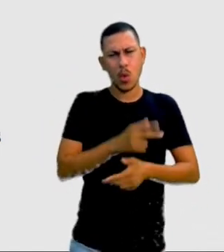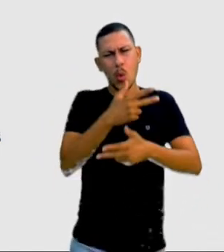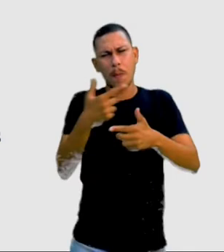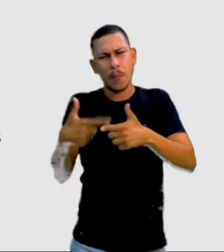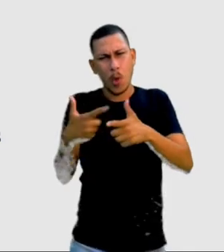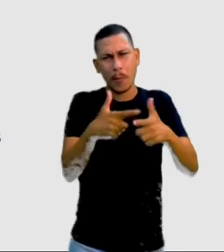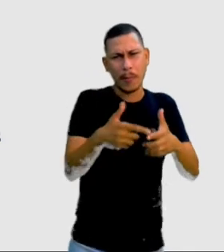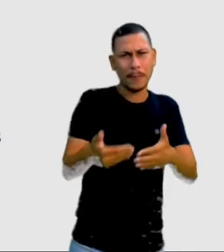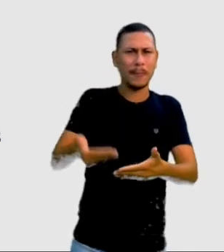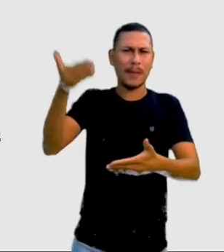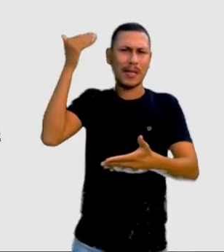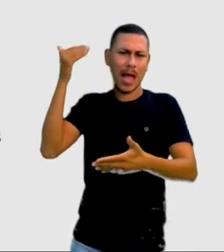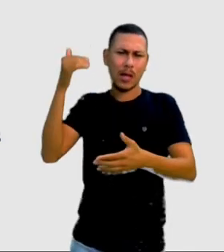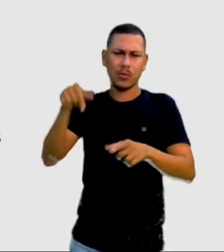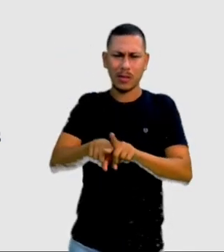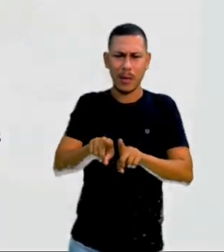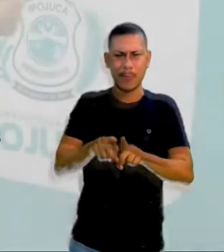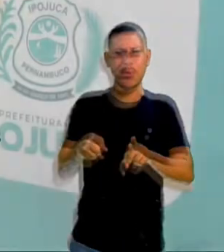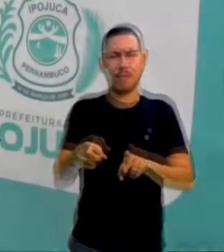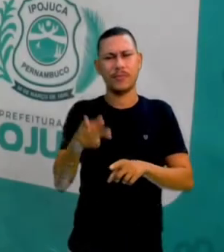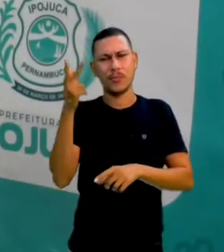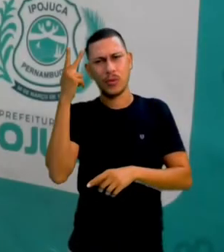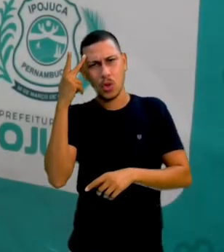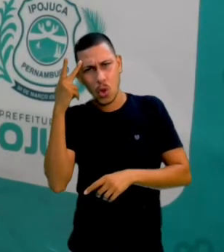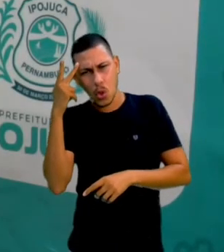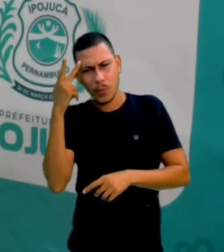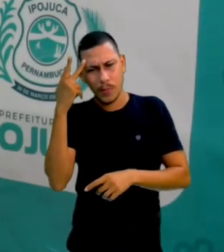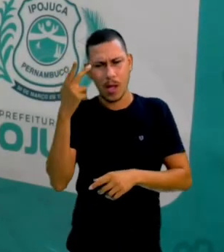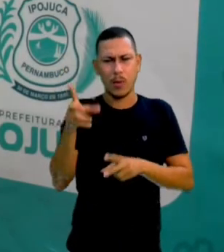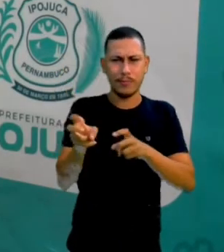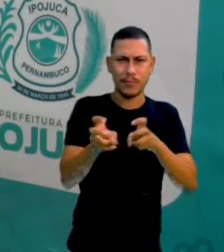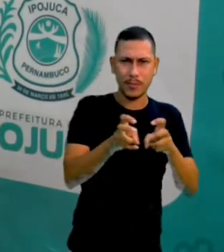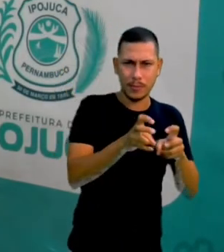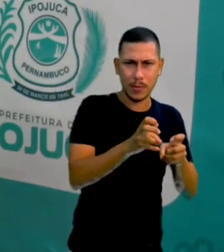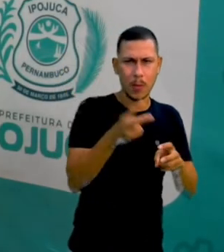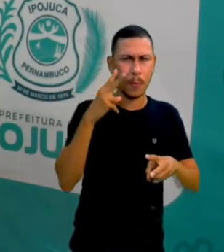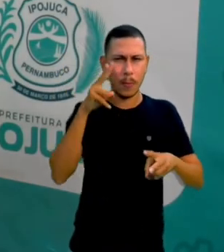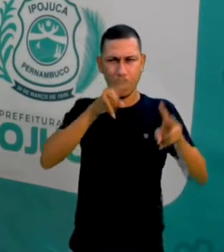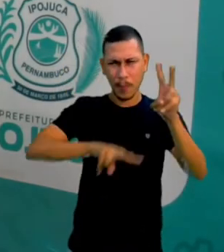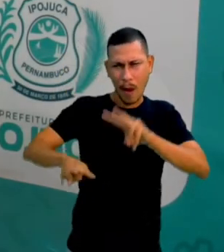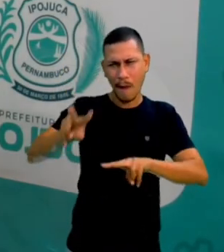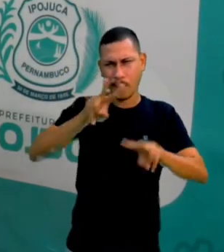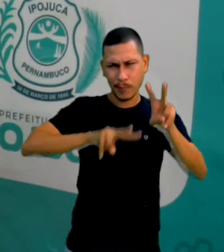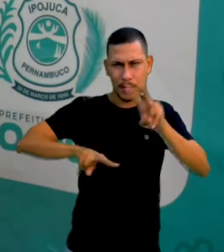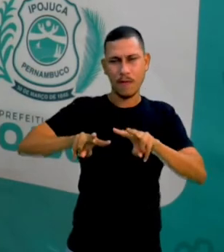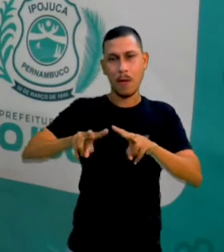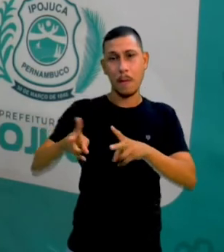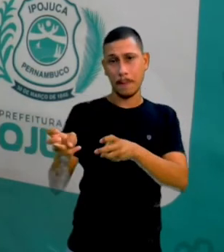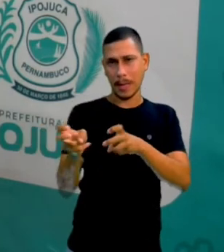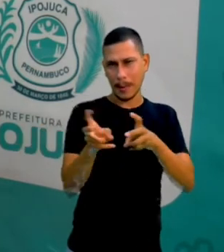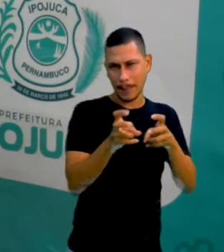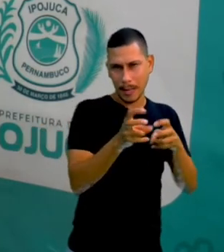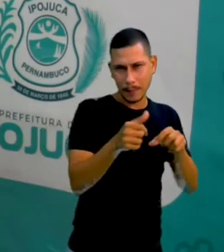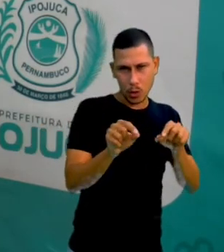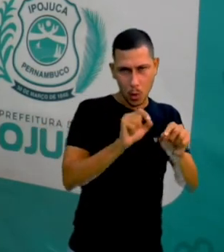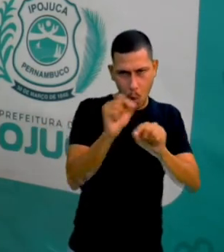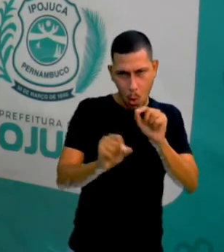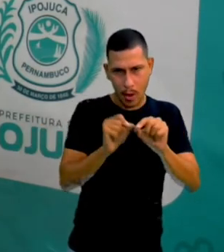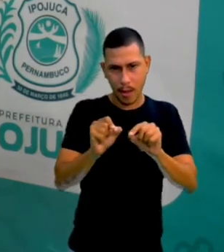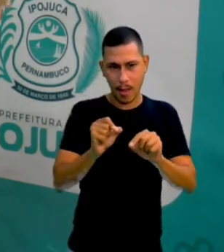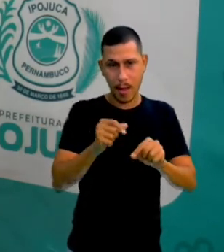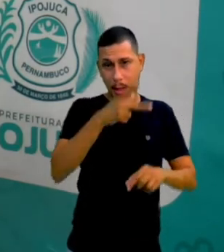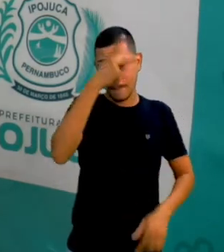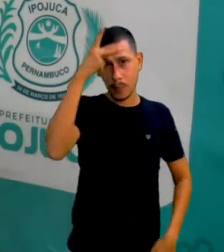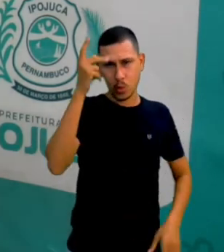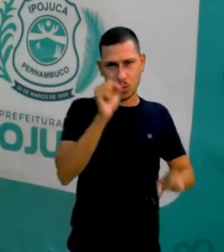passado. Então, tudo isso é muito comum. A gente observa que há um padrão estético,